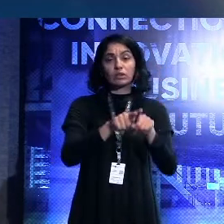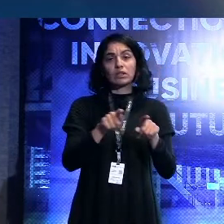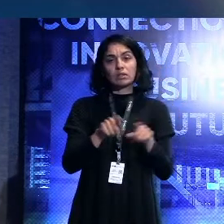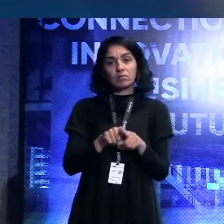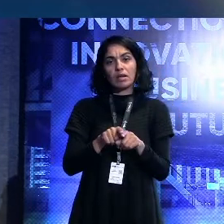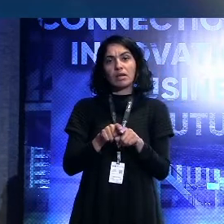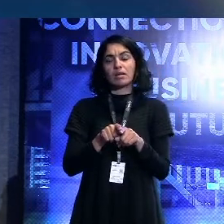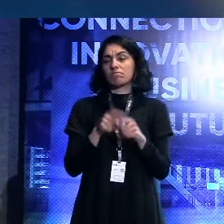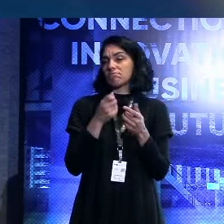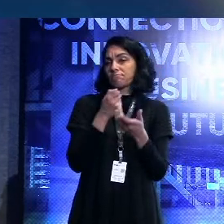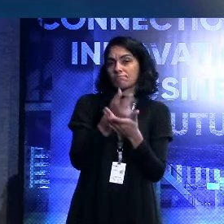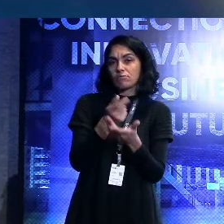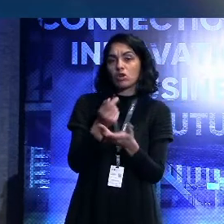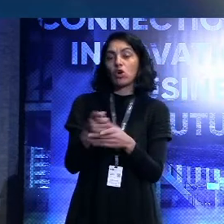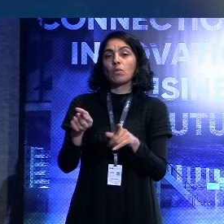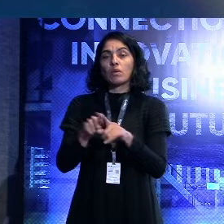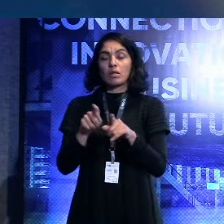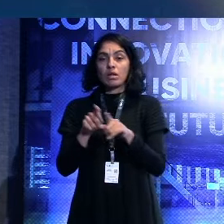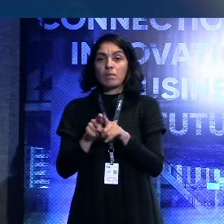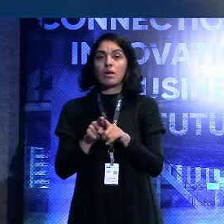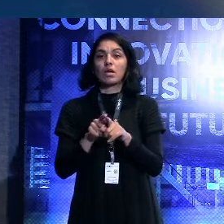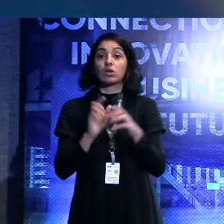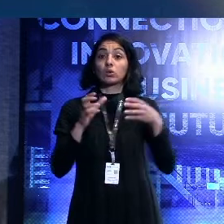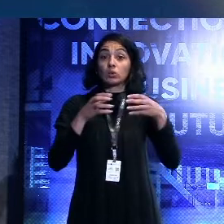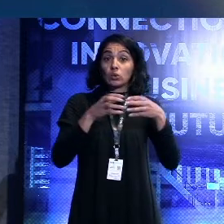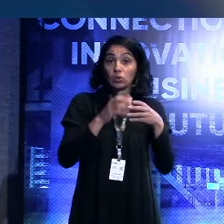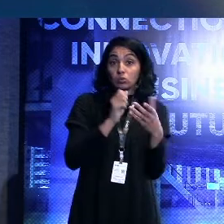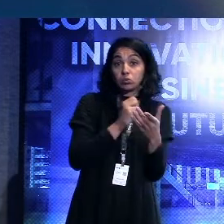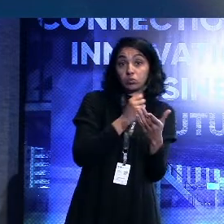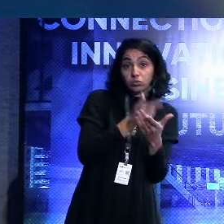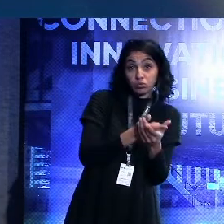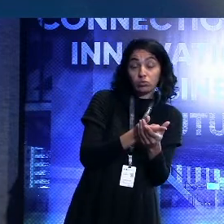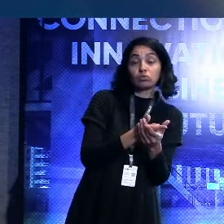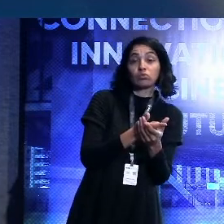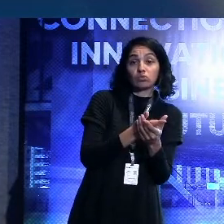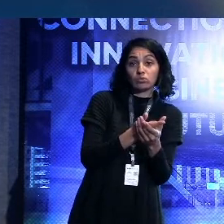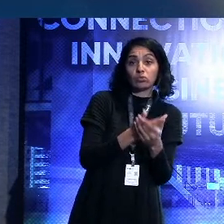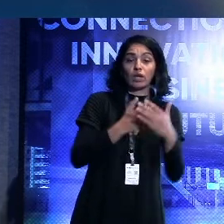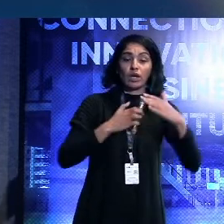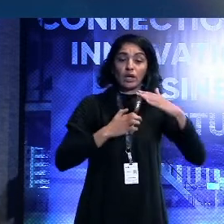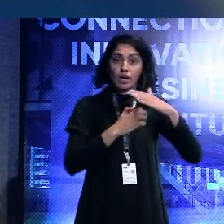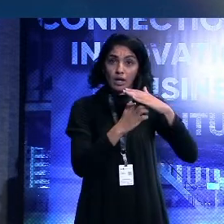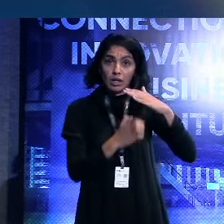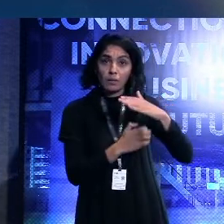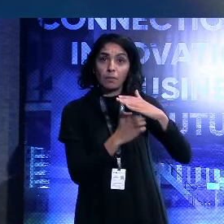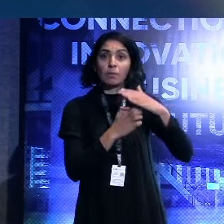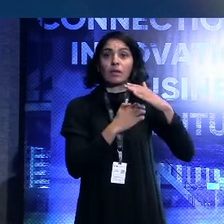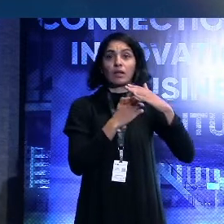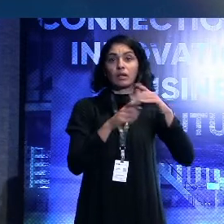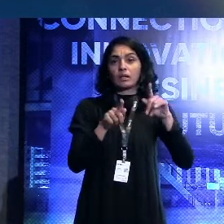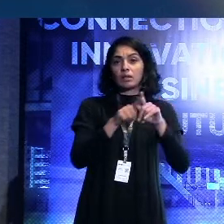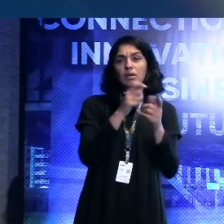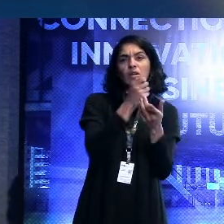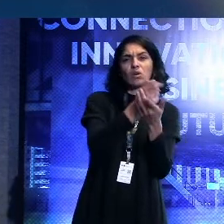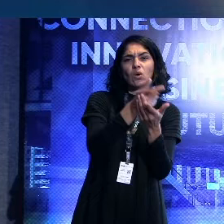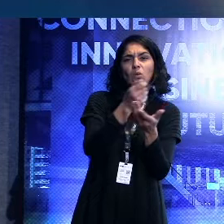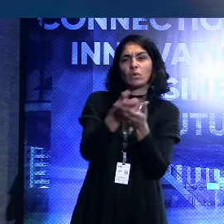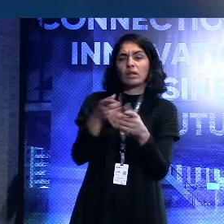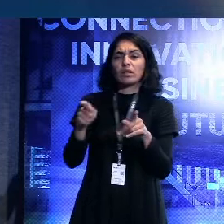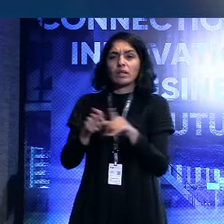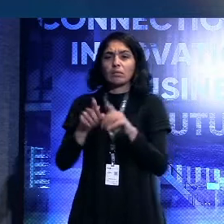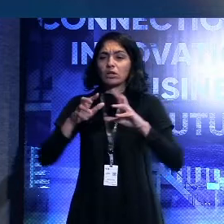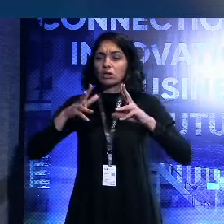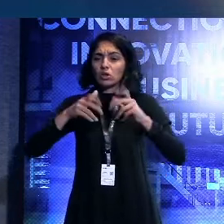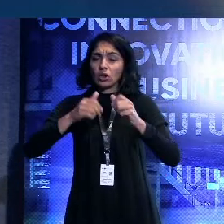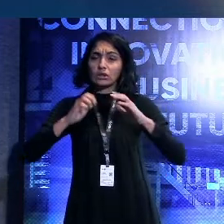aquisições. Então, de 2019 para cá, o grupo passou a adquirir, né, empresas como a Beleza na Web, a GAVB, a Casa Magalhães, agora mais recentemente a Equilibrium, todas